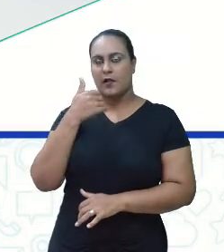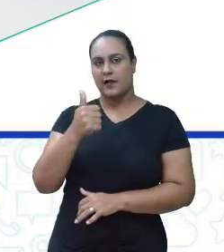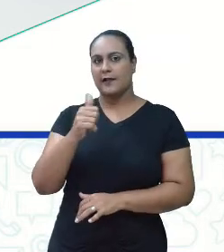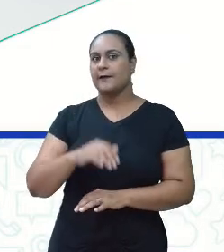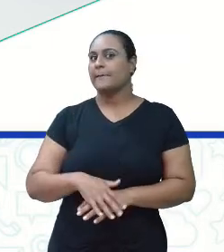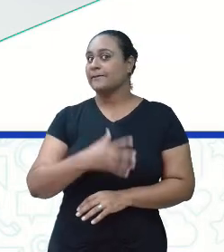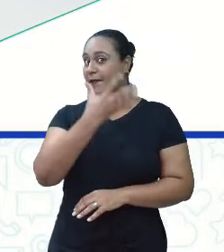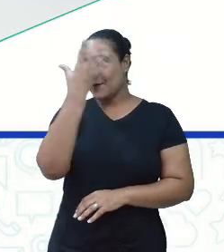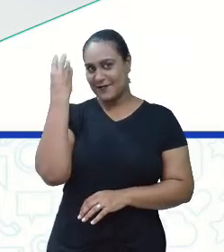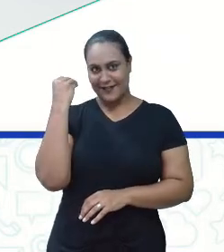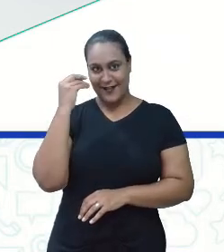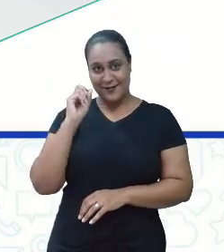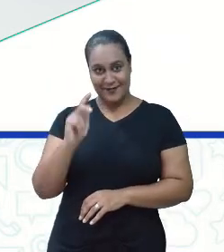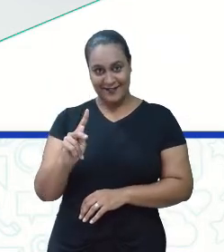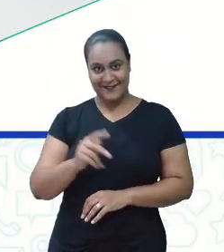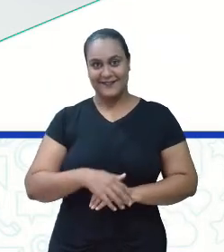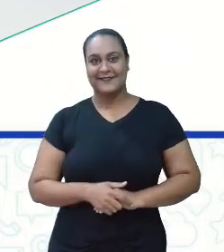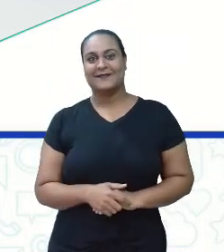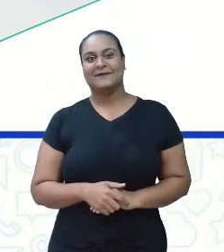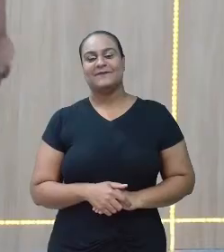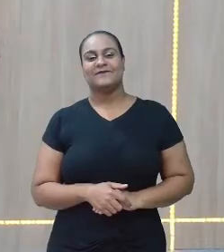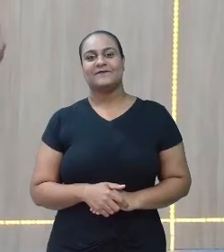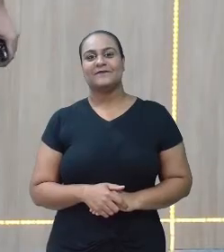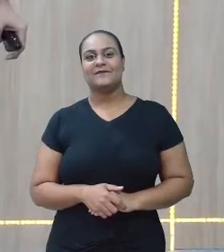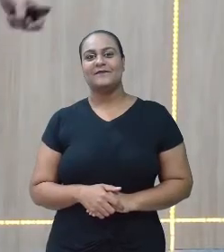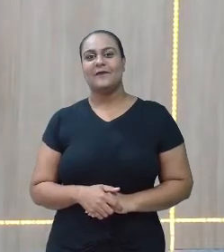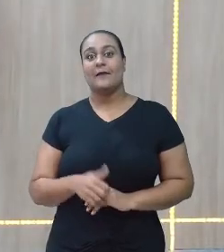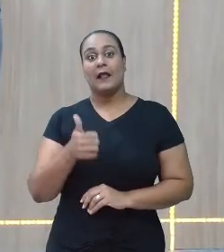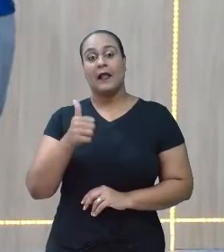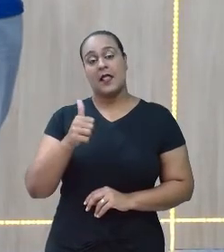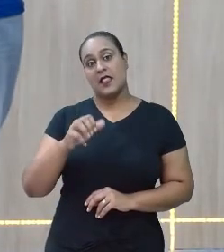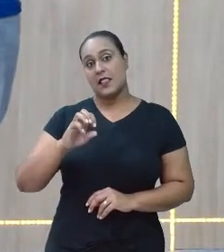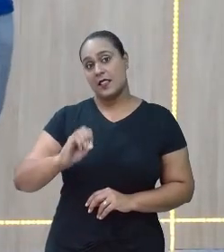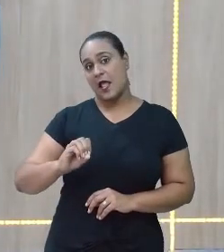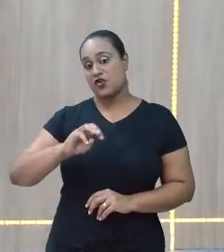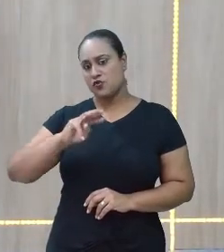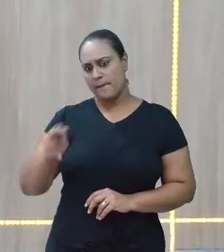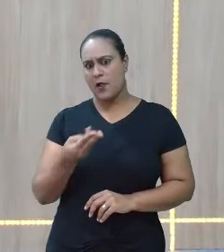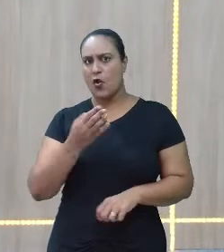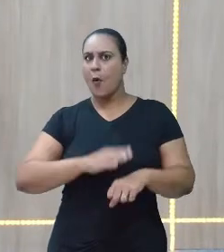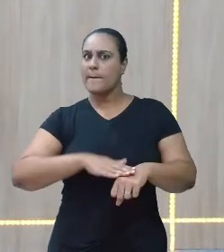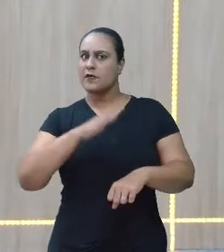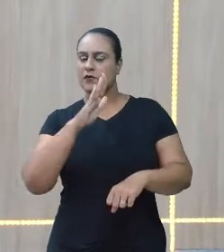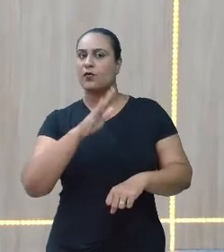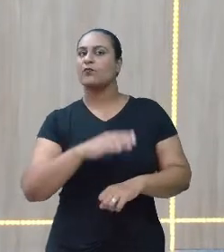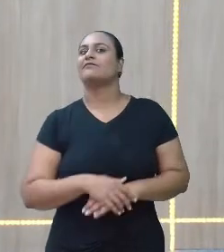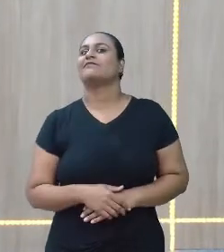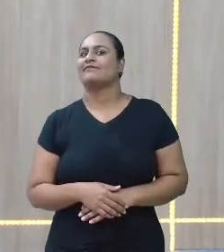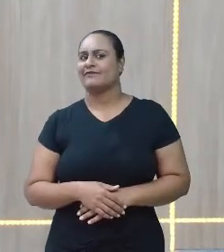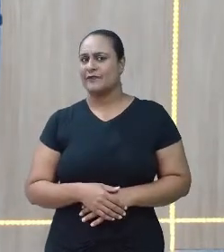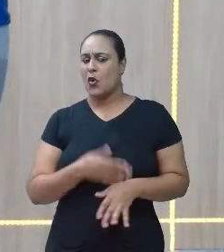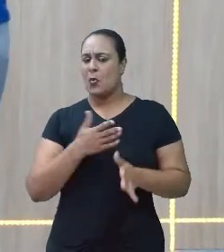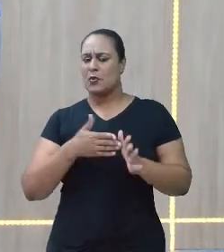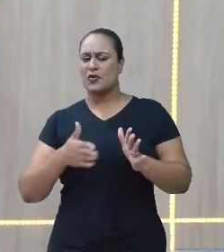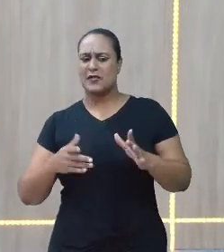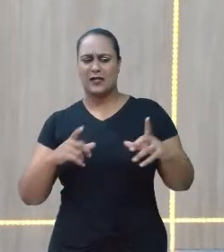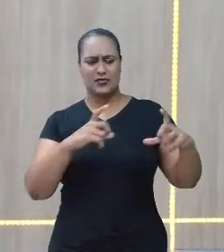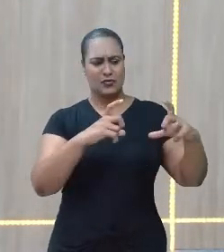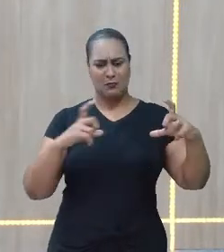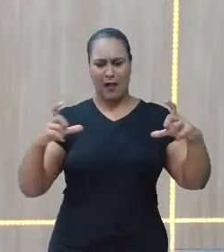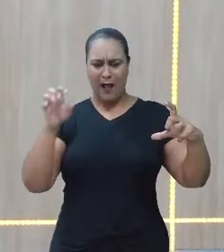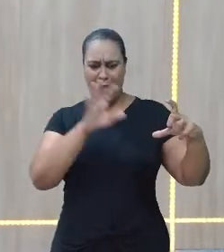Não esquece, tá certo, gente? Passou os 10 milhões, megacidade, conurbação, né? Aqui, todo aquele processo